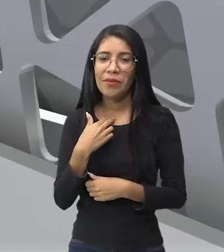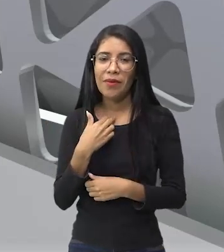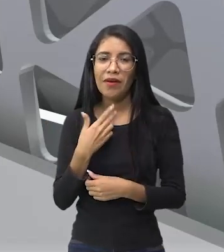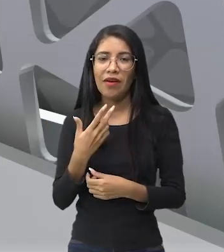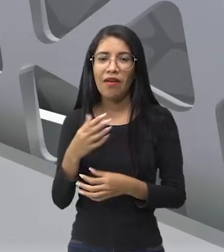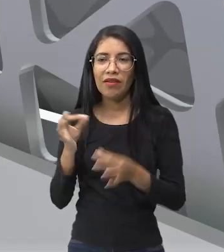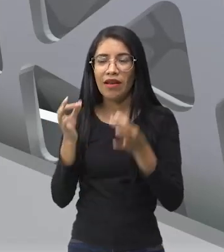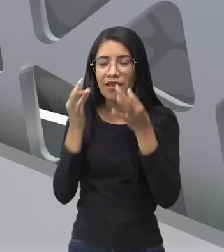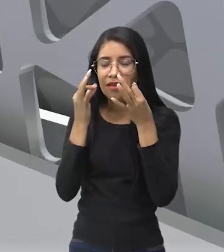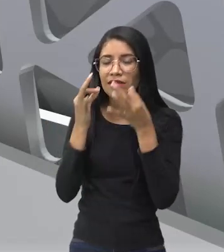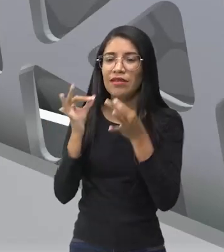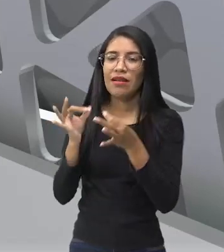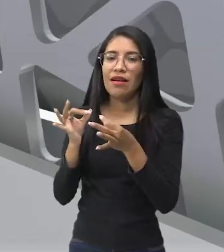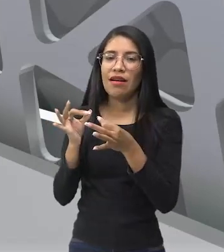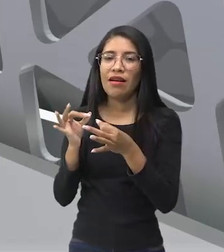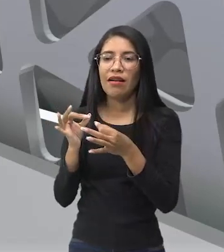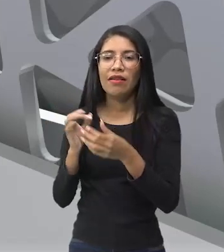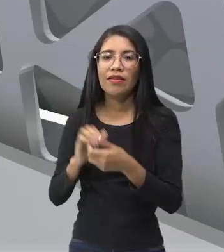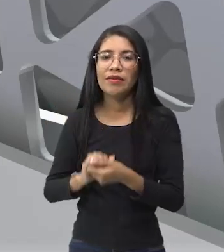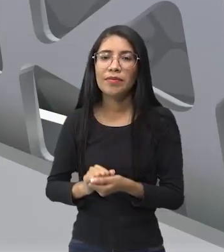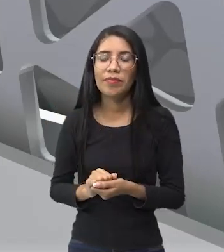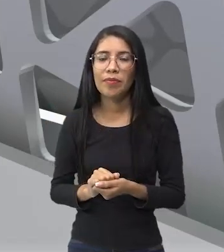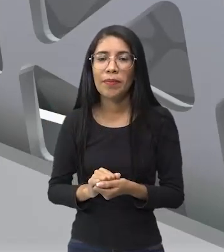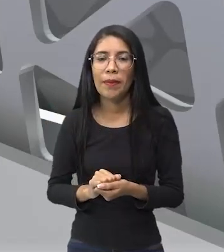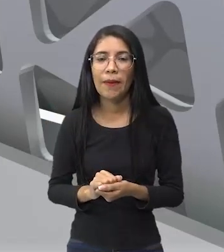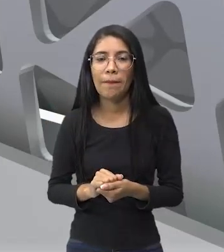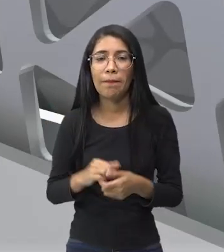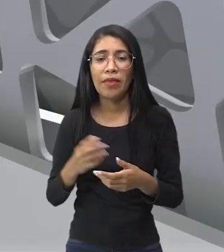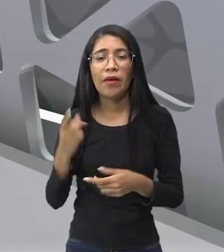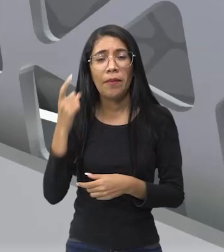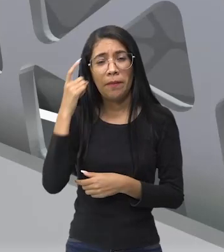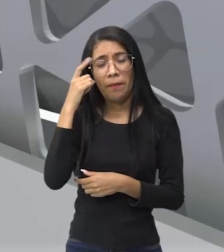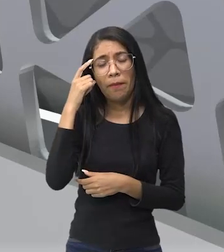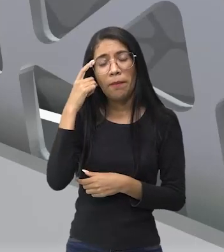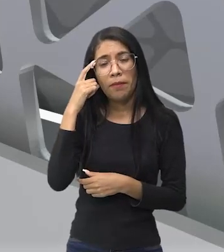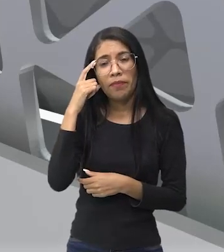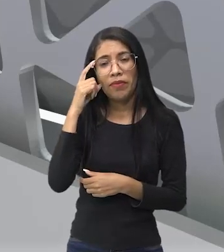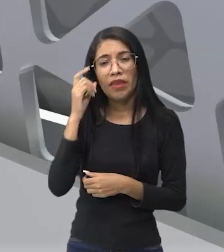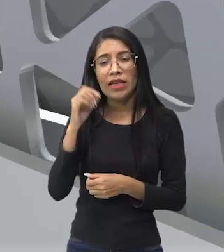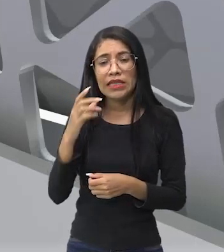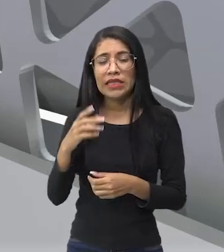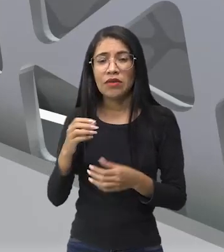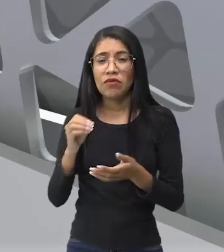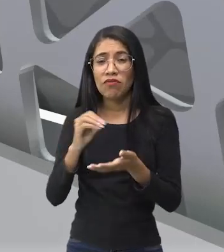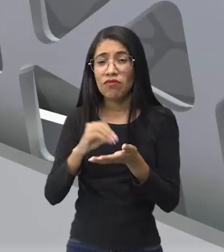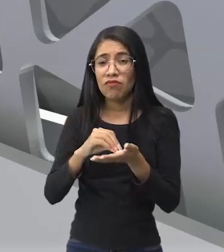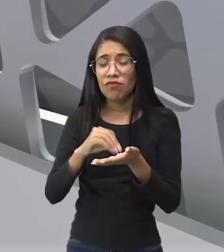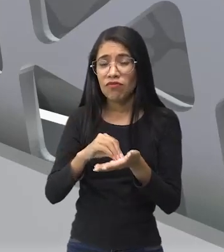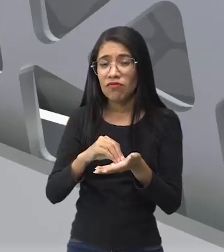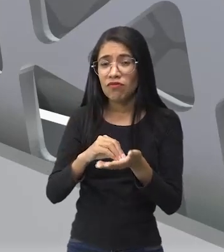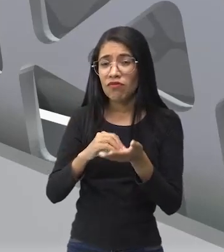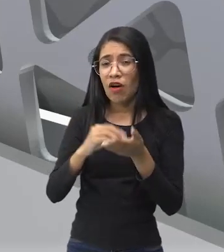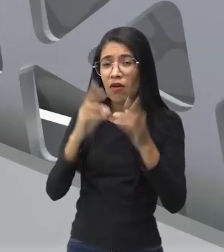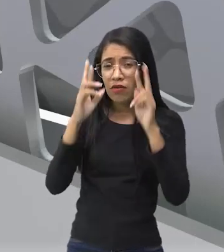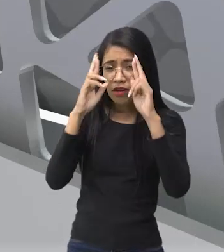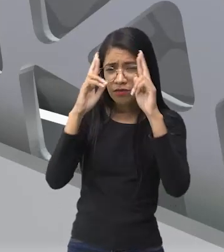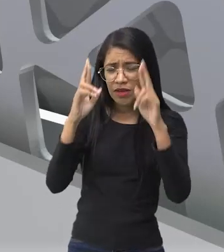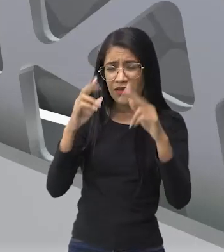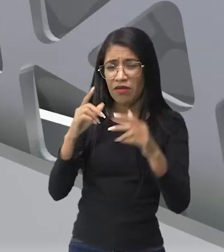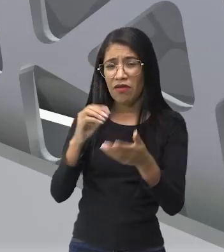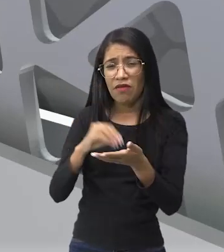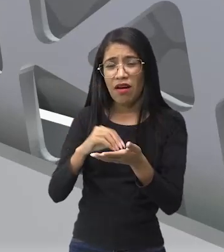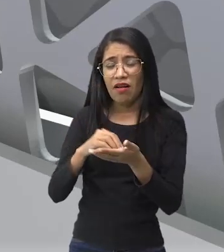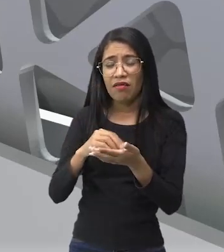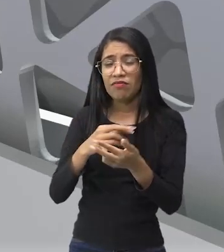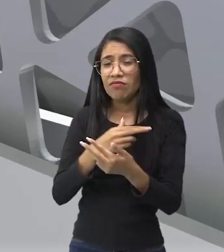com atenção, que me trate com dedicação. Então, pense nisso. Quando você falta com respeito, existem várias formas